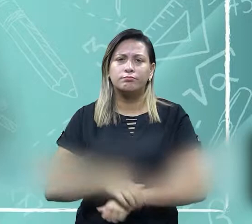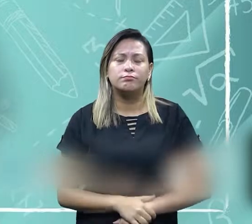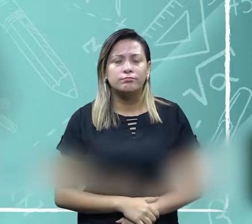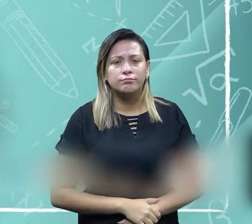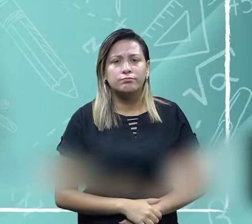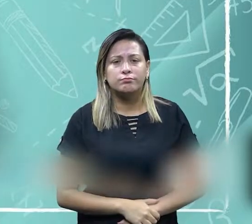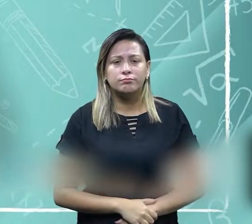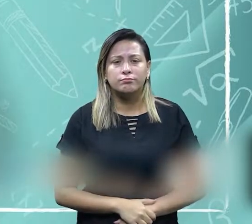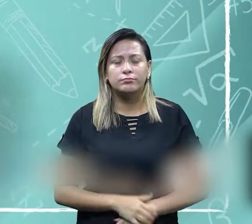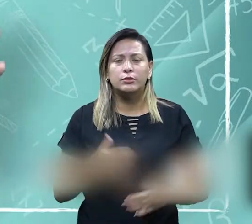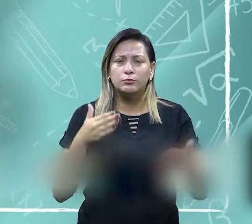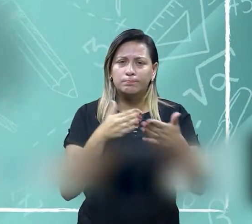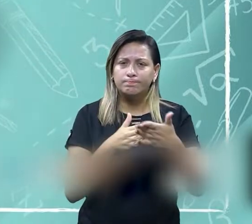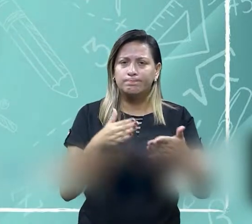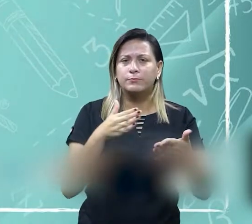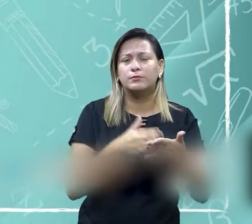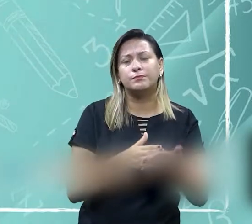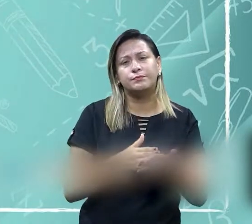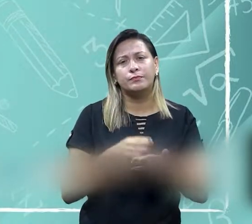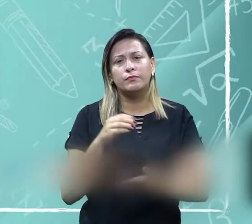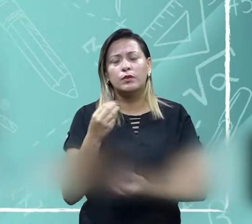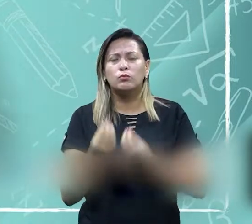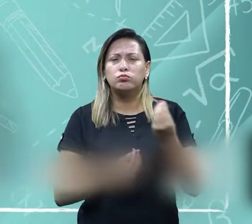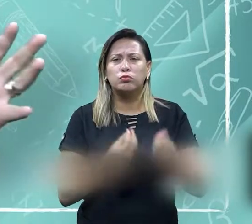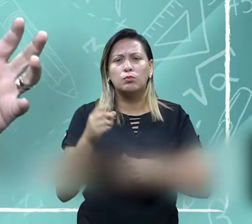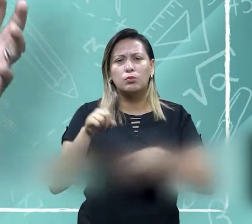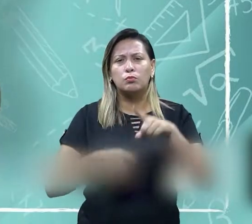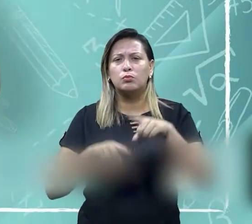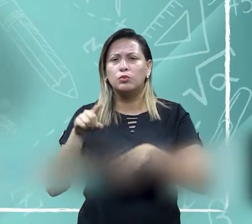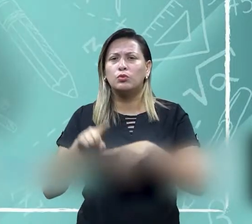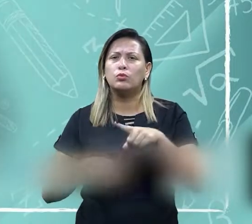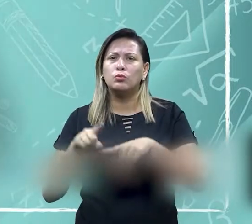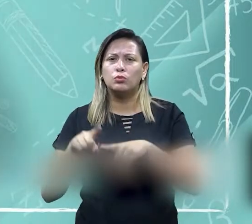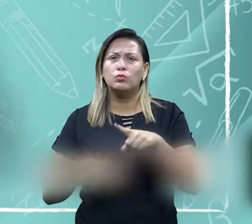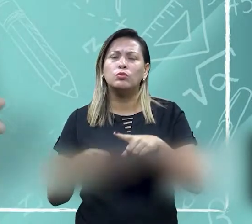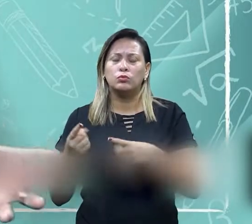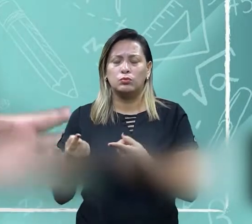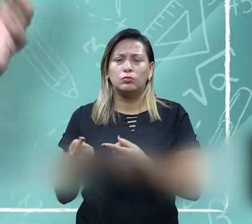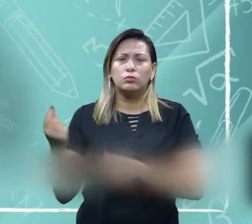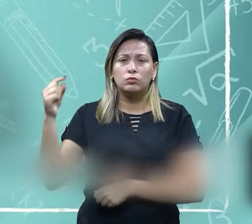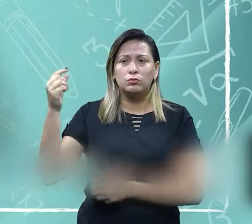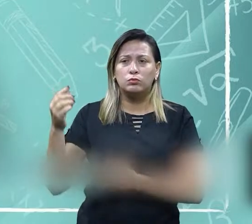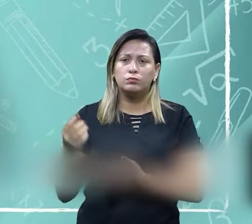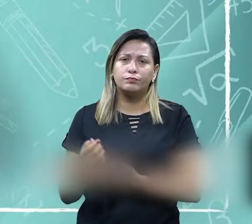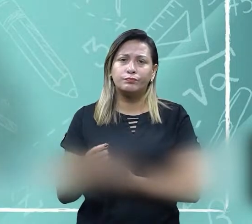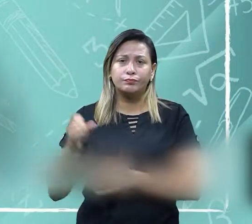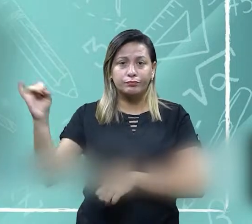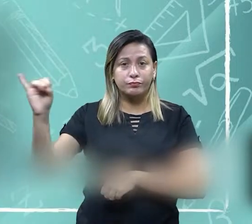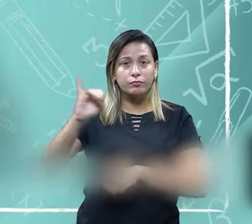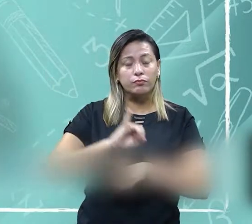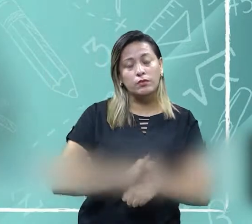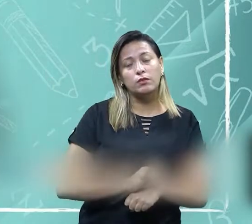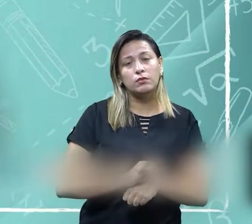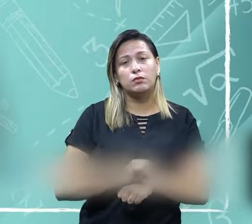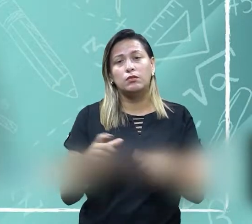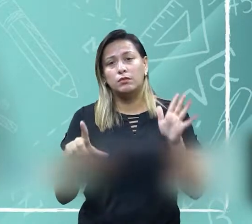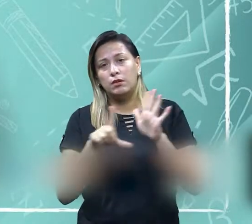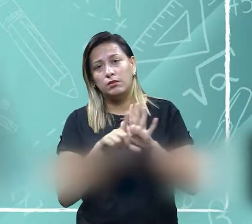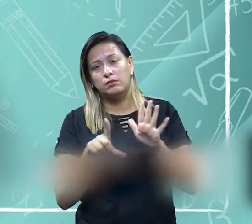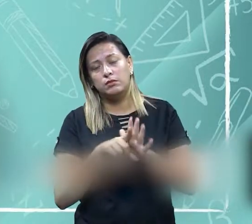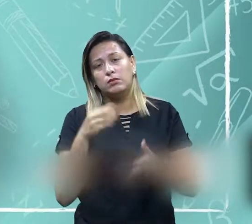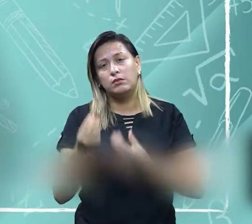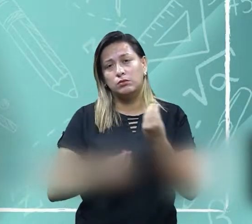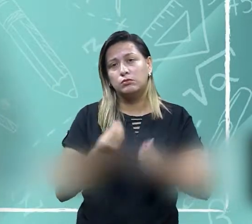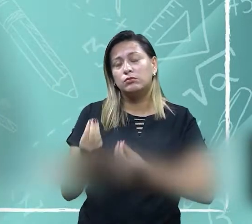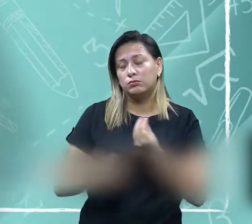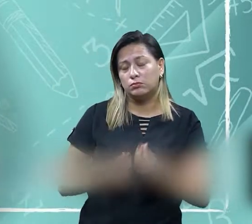de barreiras, ou como esse produto entra aqui, quais são as leis, como é que ele vai entrar, de maneira ele entra, tá